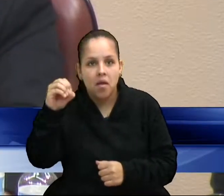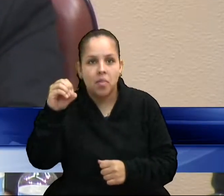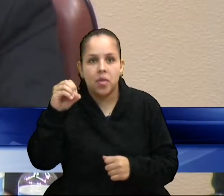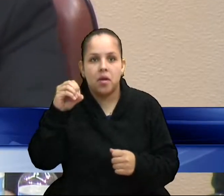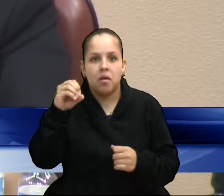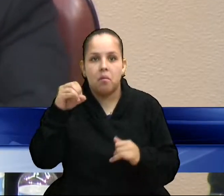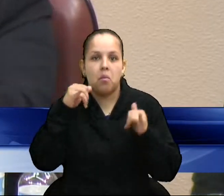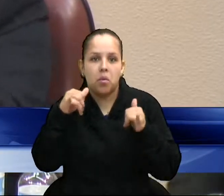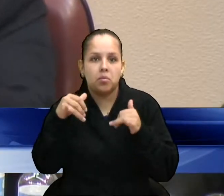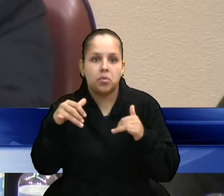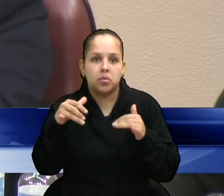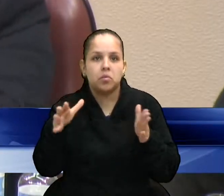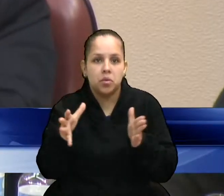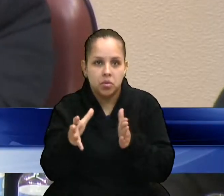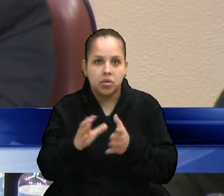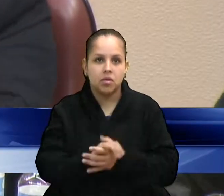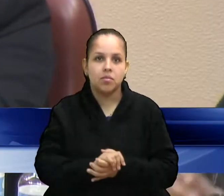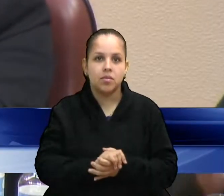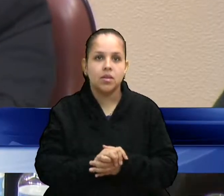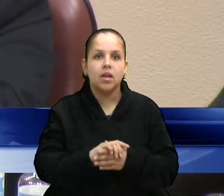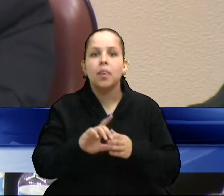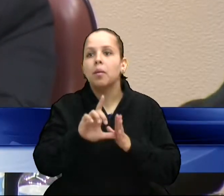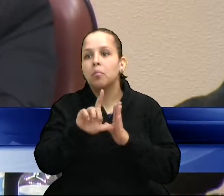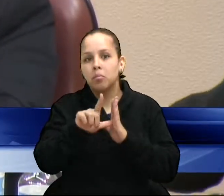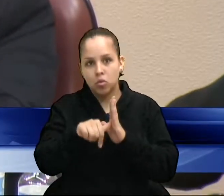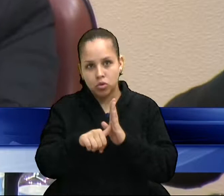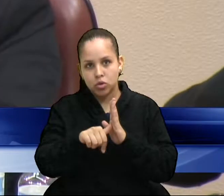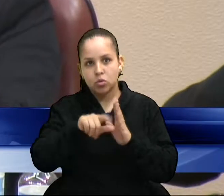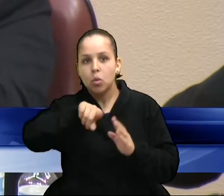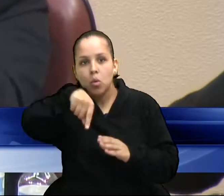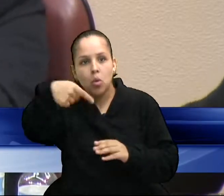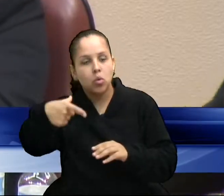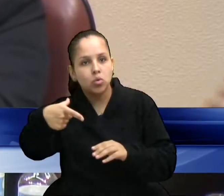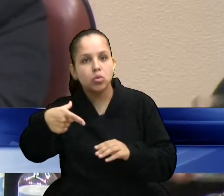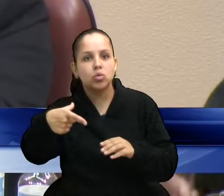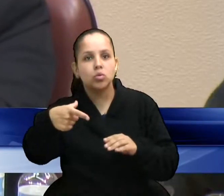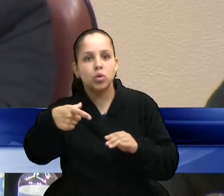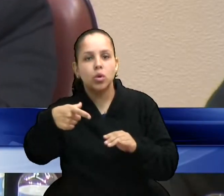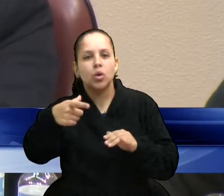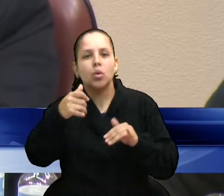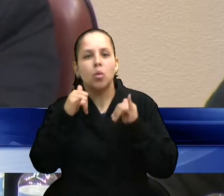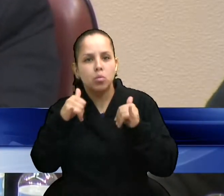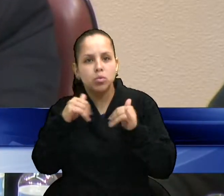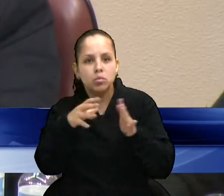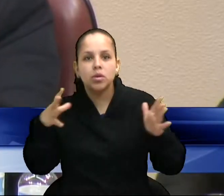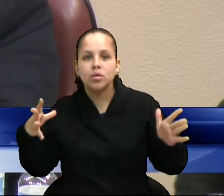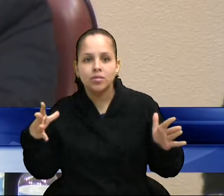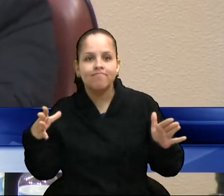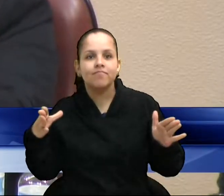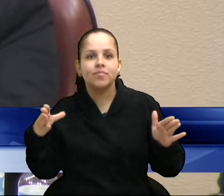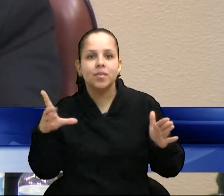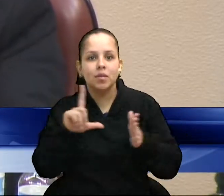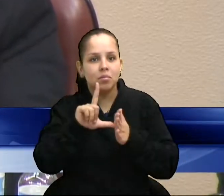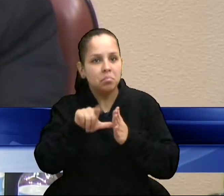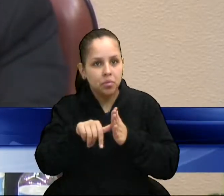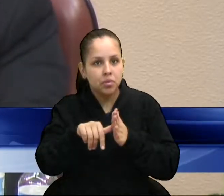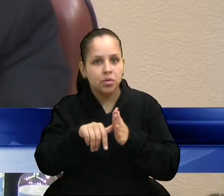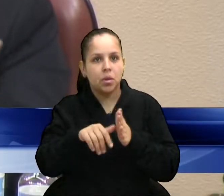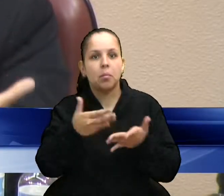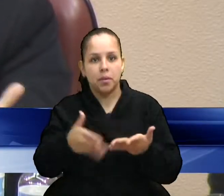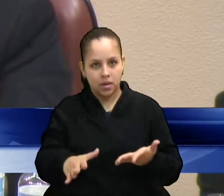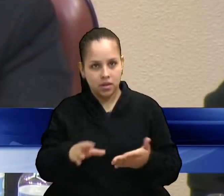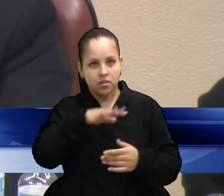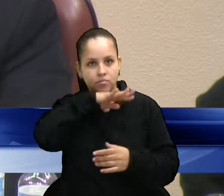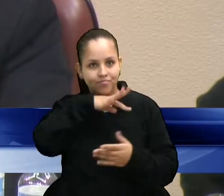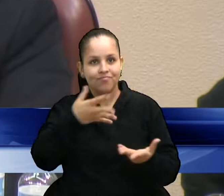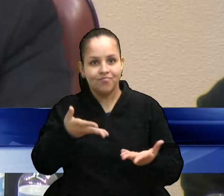ônibus. Vai estourar no transporte coletivo. Por quê, pessoal? Porque quando é feita a revisão tarifária, e acho que depois o Marchiori, que foi secretário,